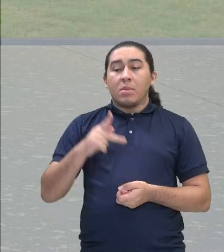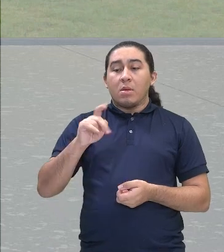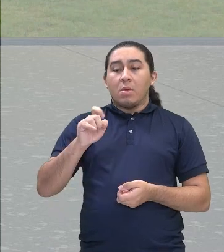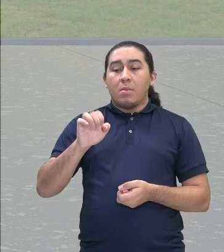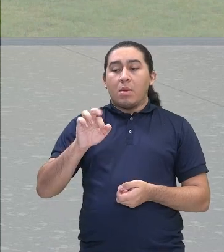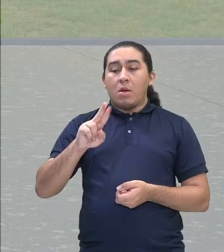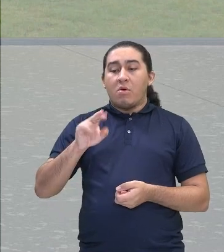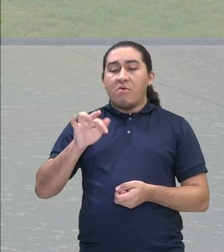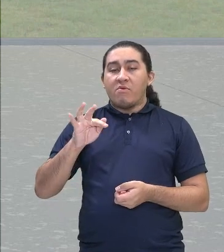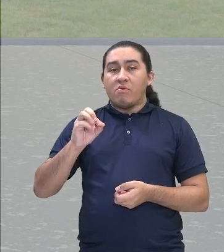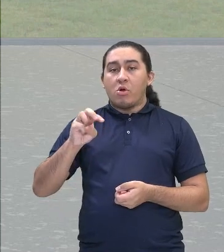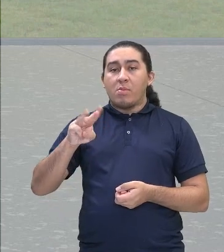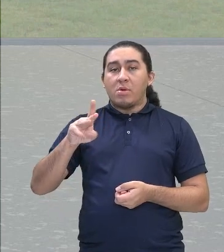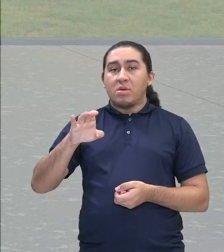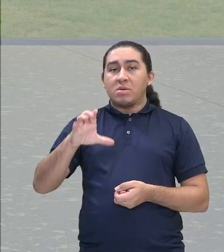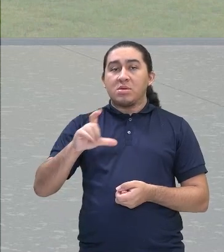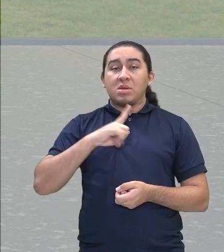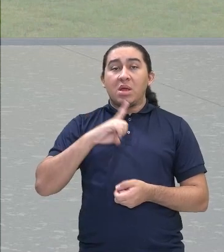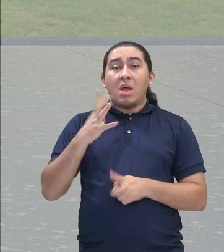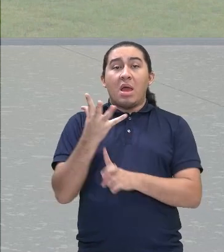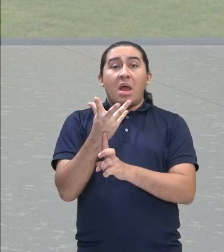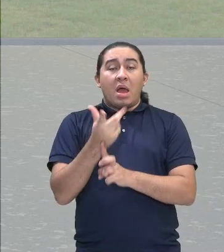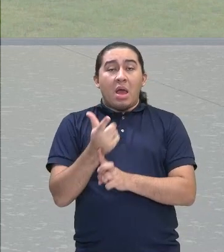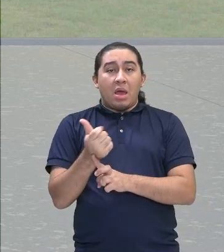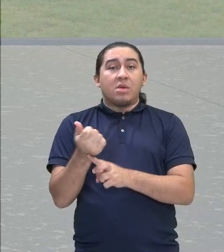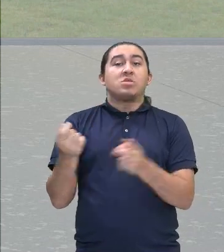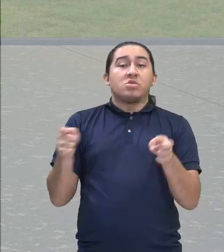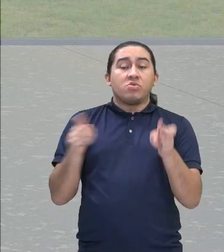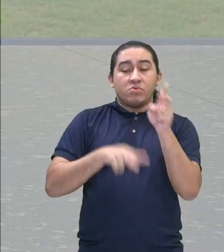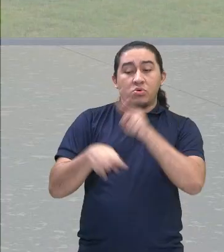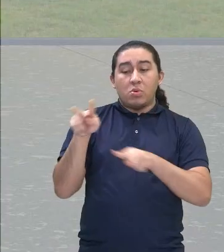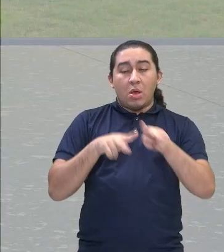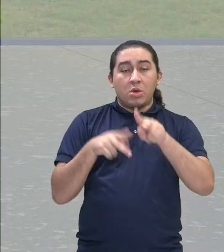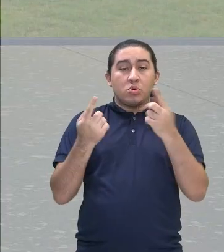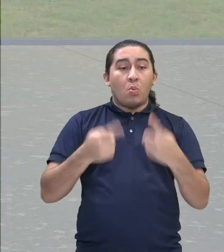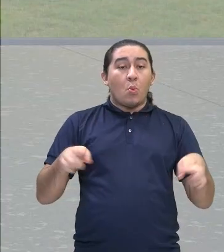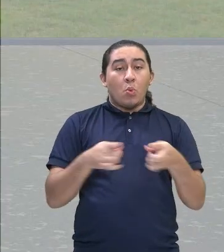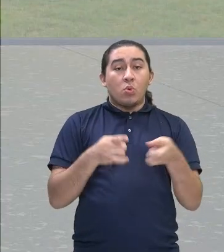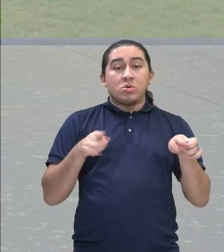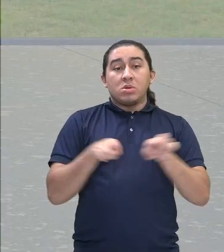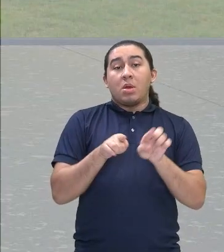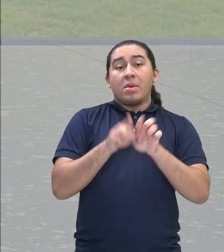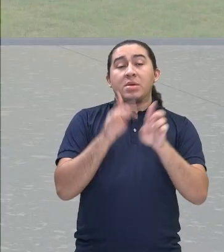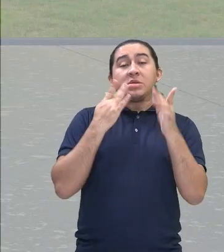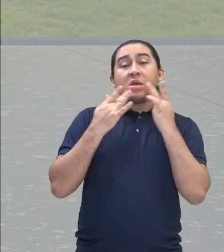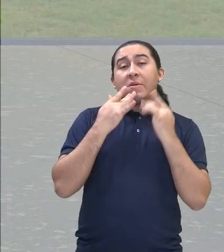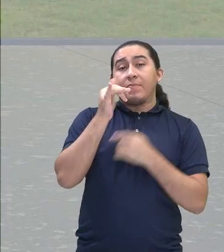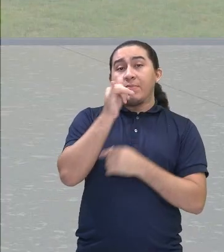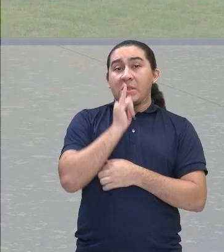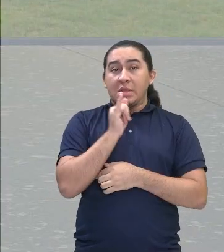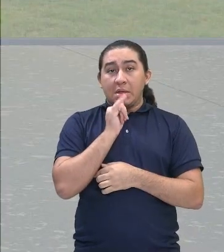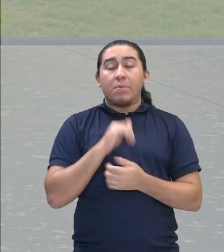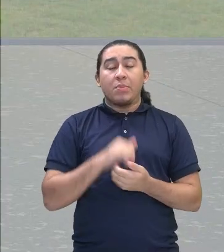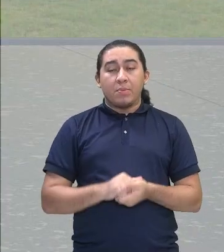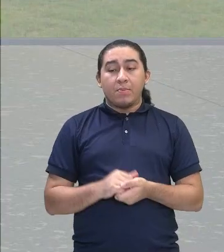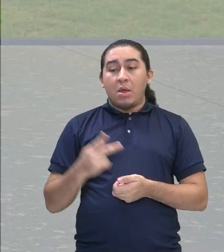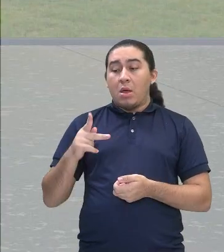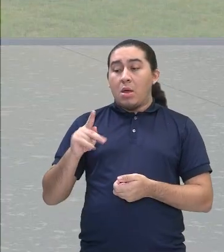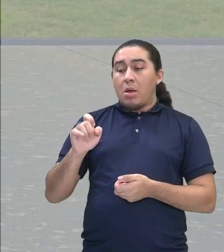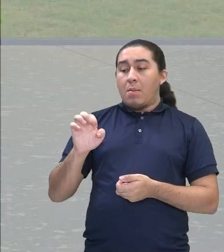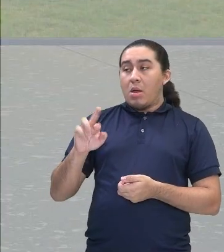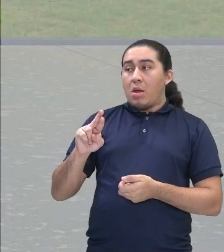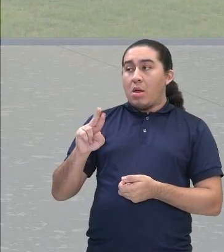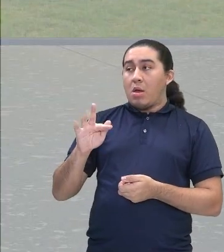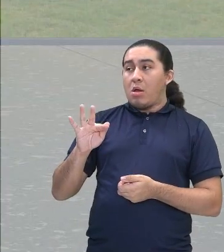misturam artes visuais, música e teatro. Então, por exemplo, uma performance é uma